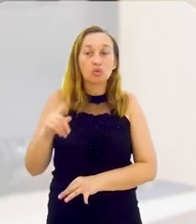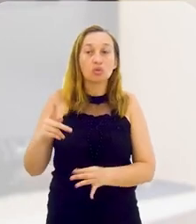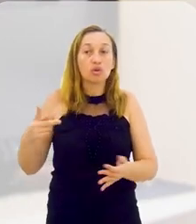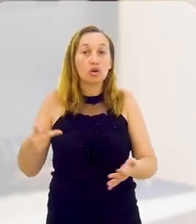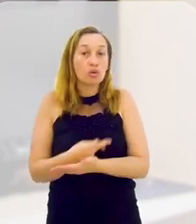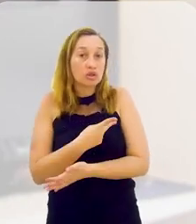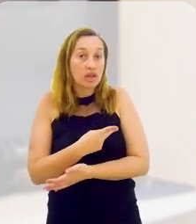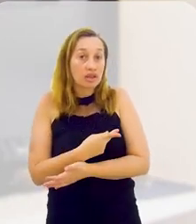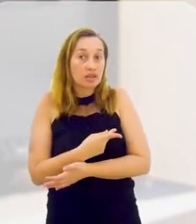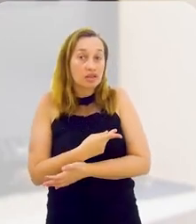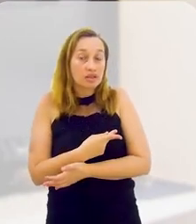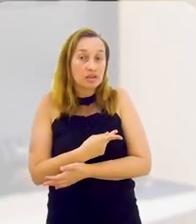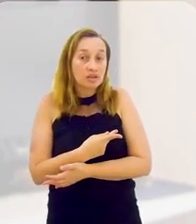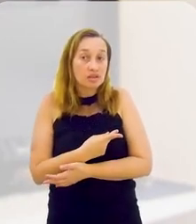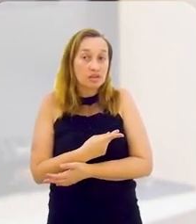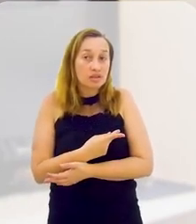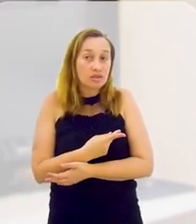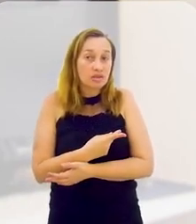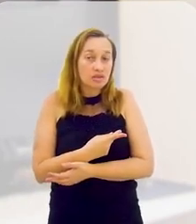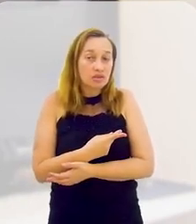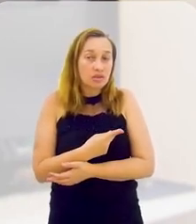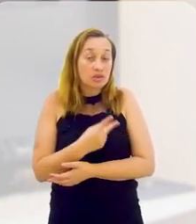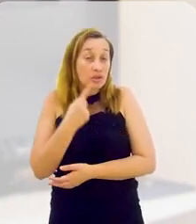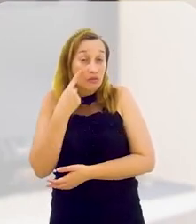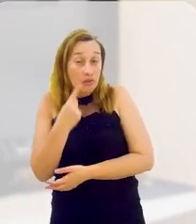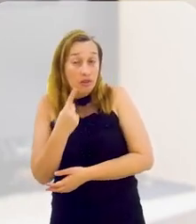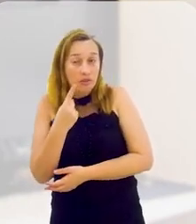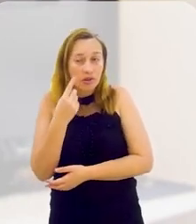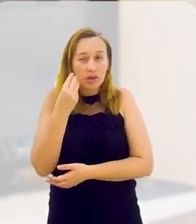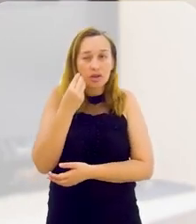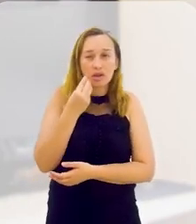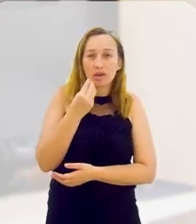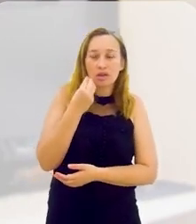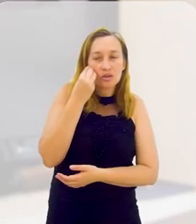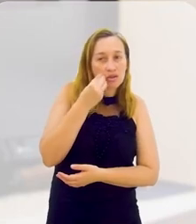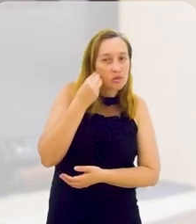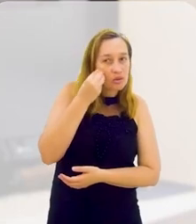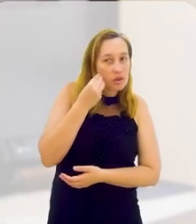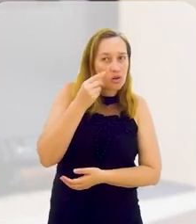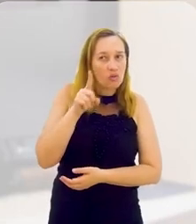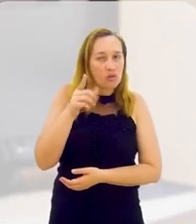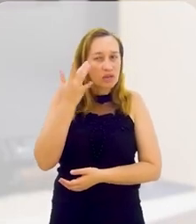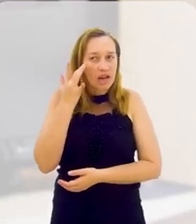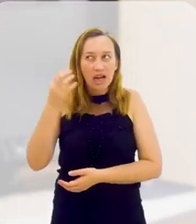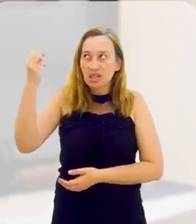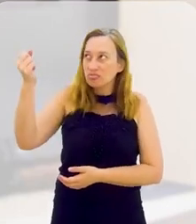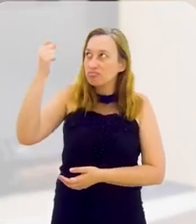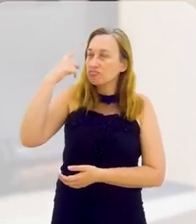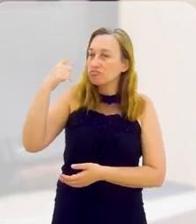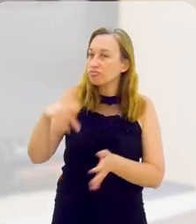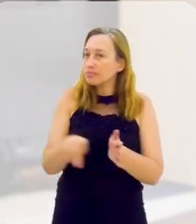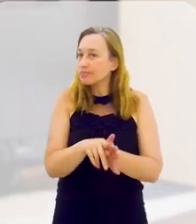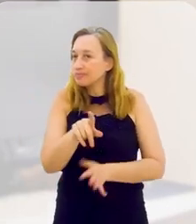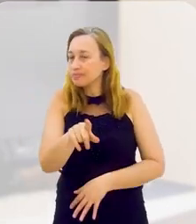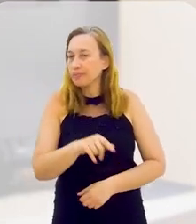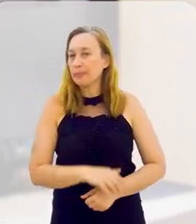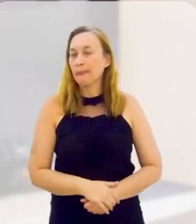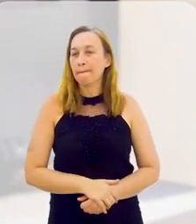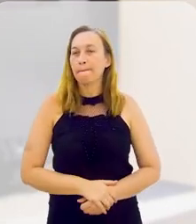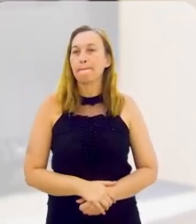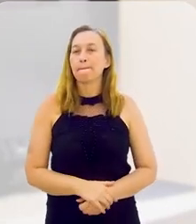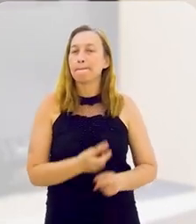que acontece? Todo dia, no que você presencia, no que você vive. Você acha que a tua inspiração vem